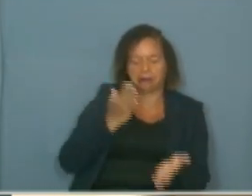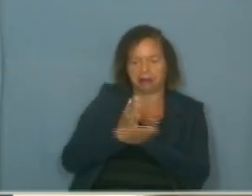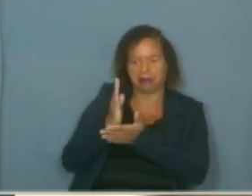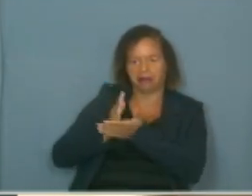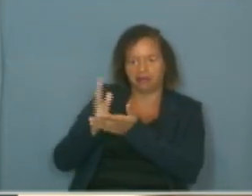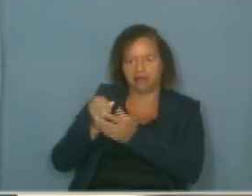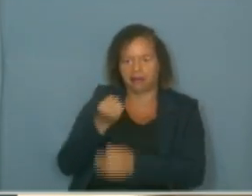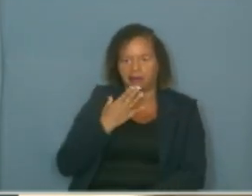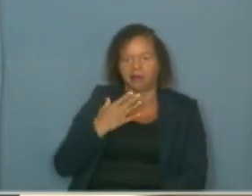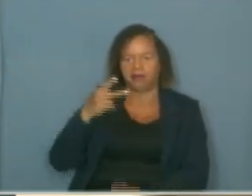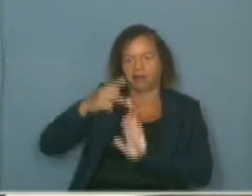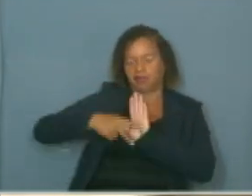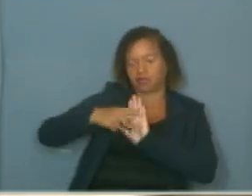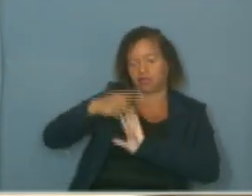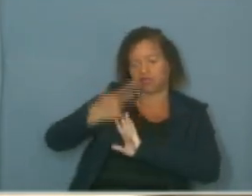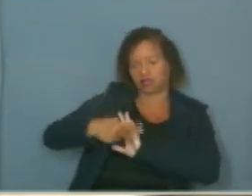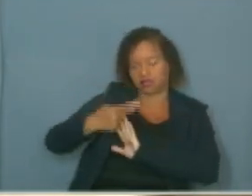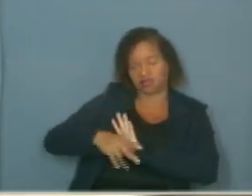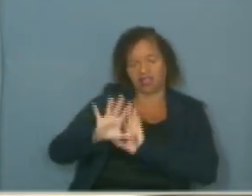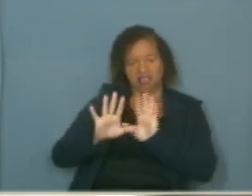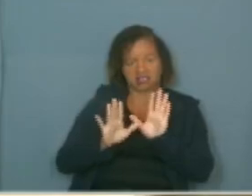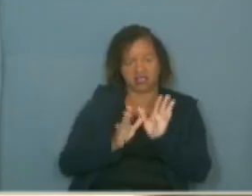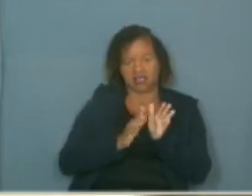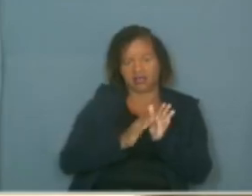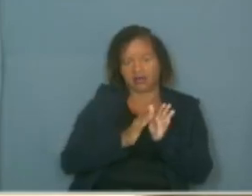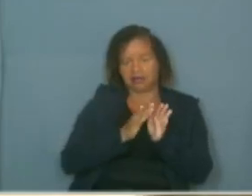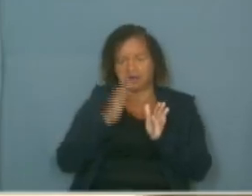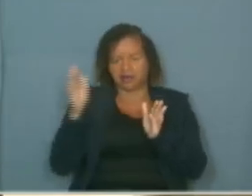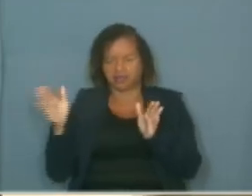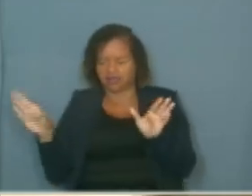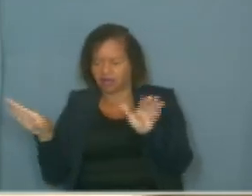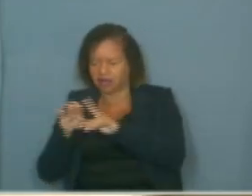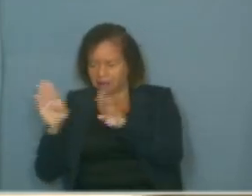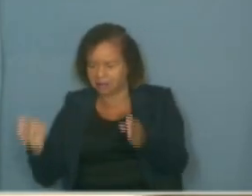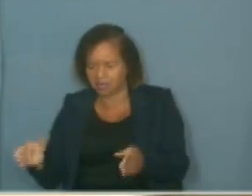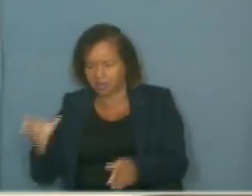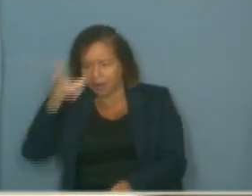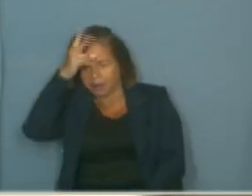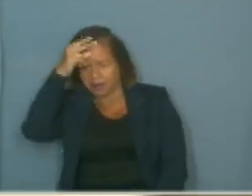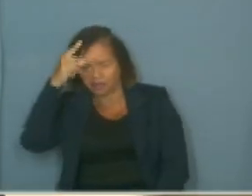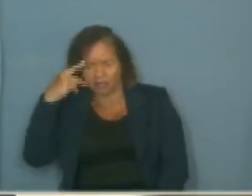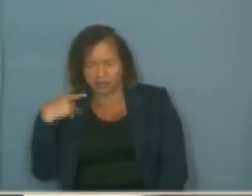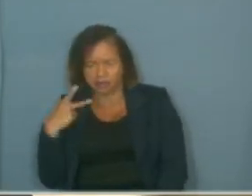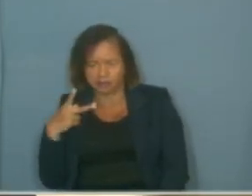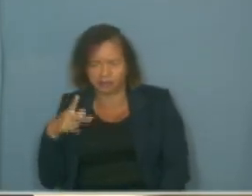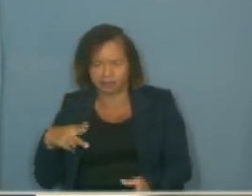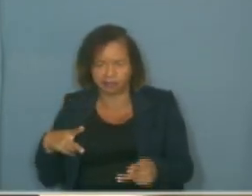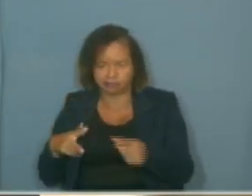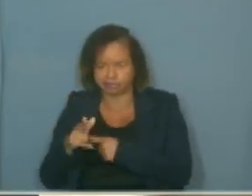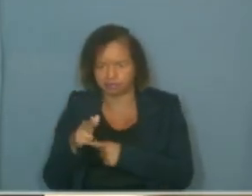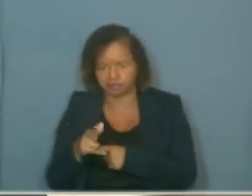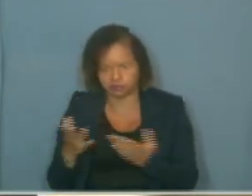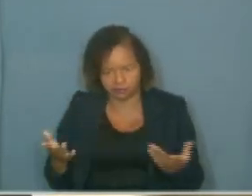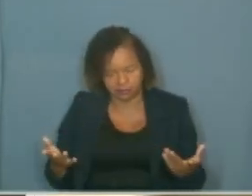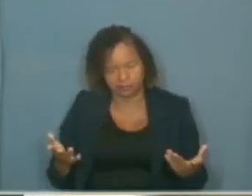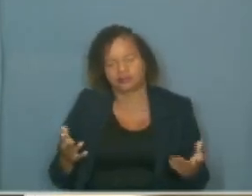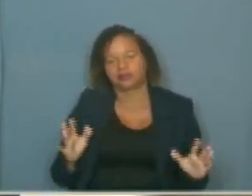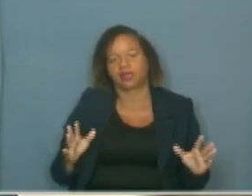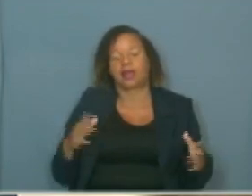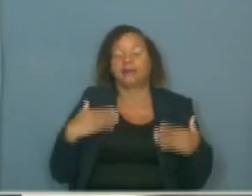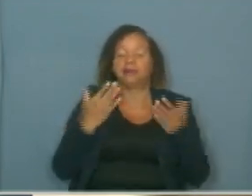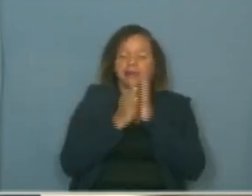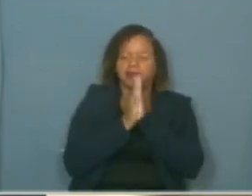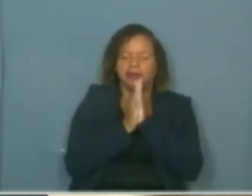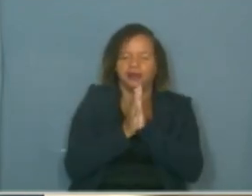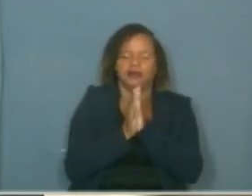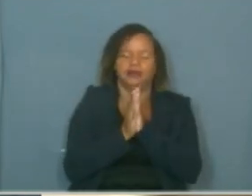bons projetos nessa casa e quando atravessam o rio, chega na mesa do prefeito, o prefeito veta. Então, eu quero pedir mais uma vez a